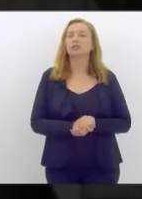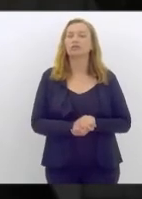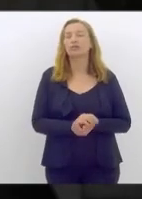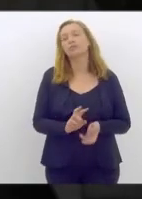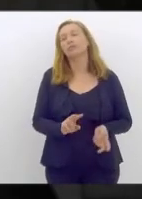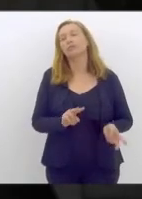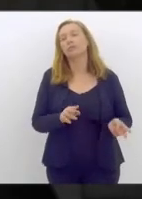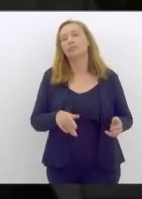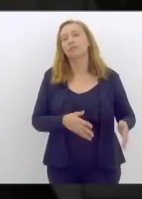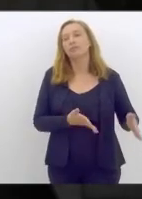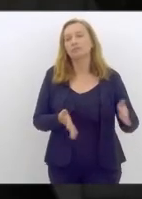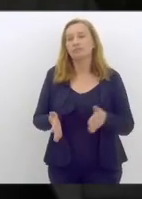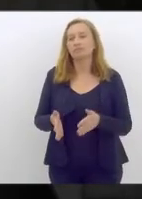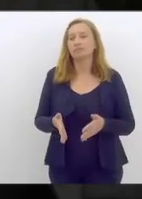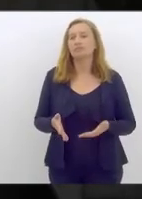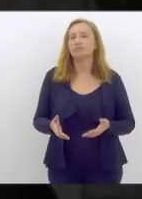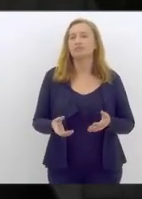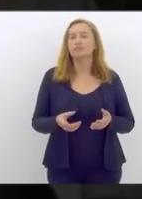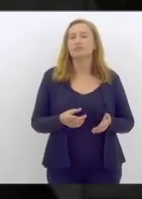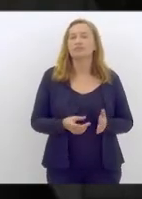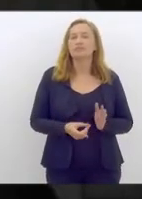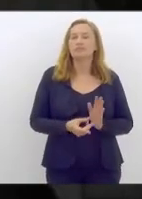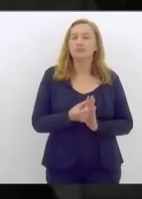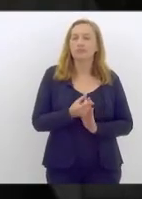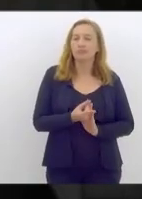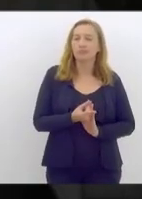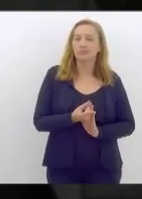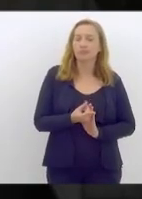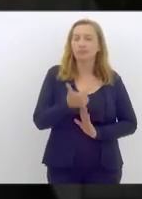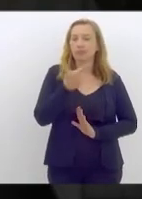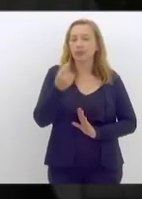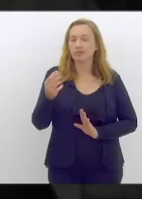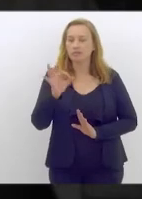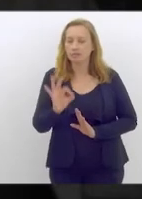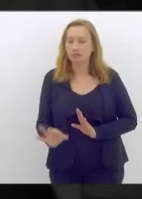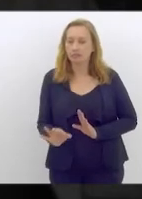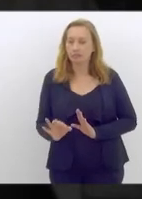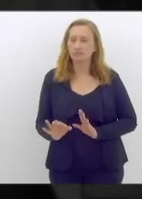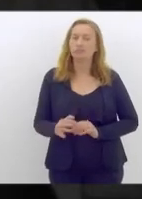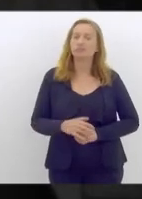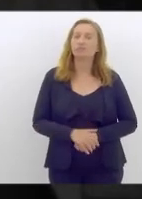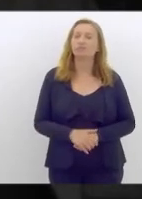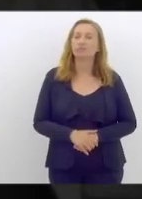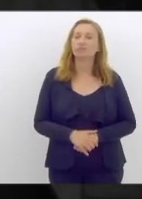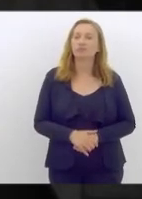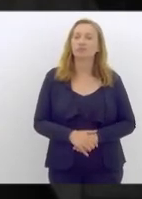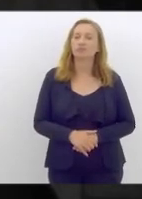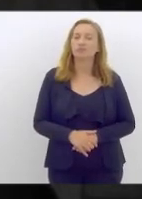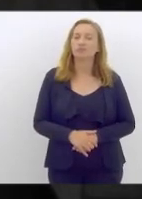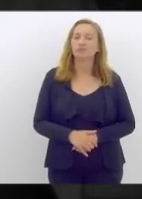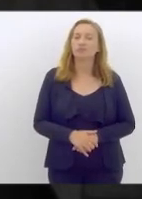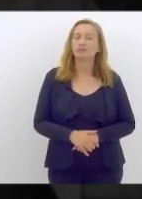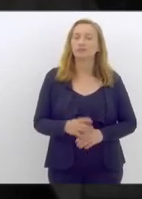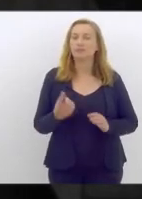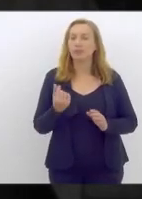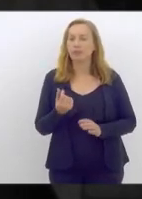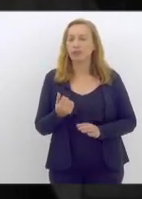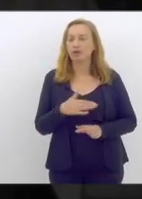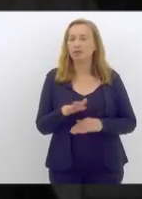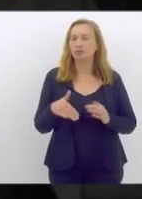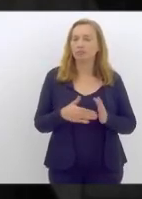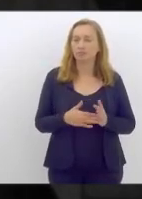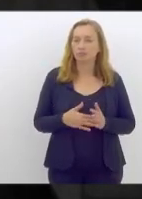da educação porque ela desviava 20% ou até 20% da receita vinculada